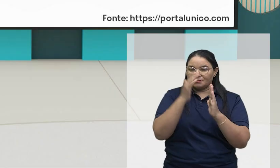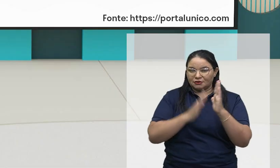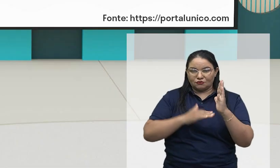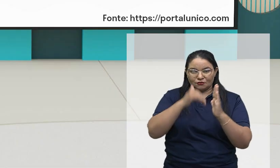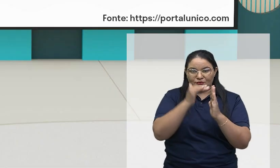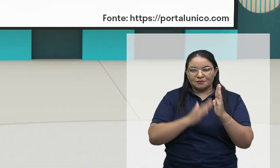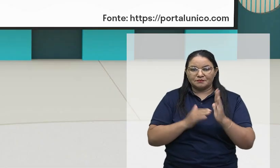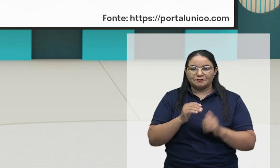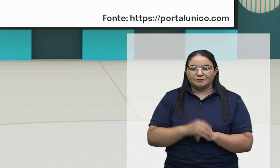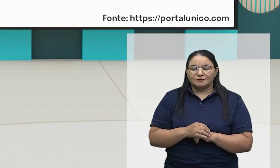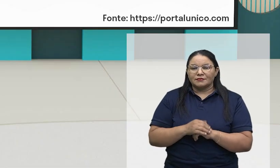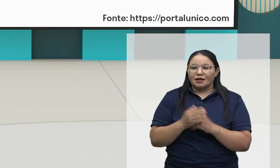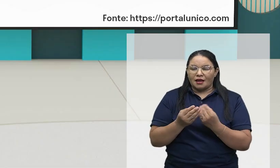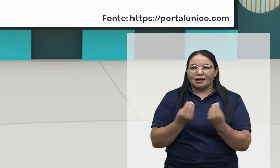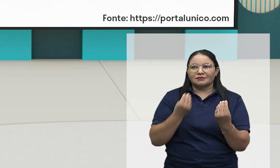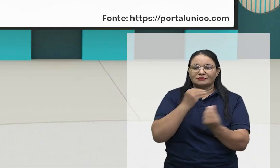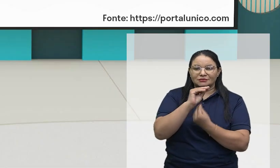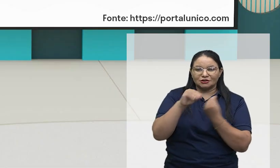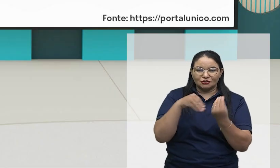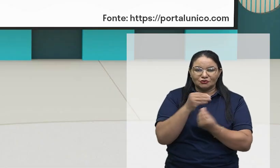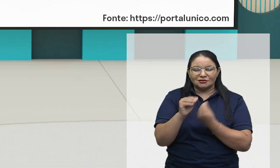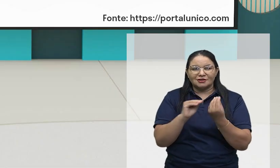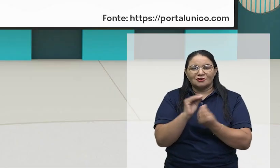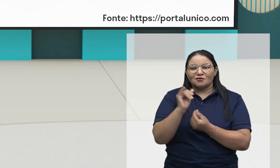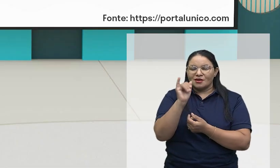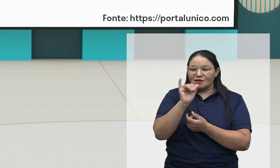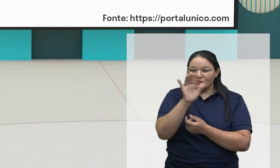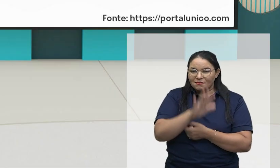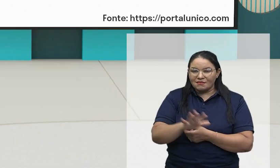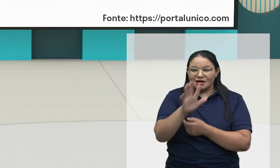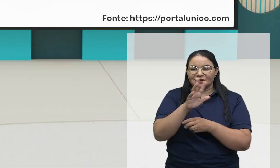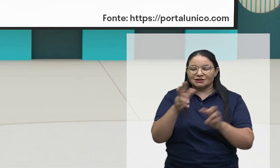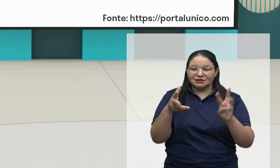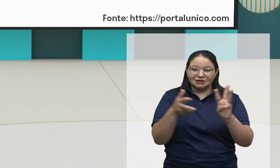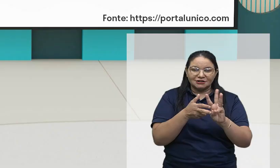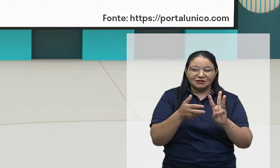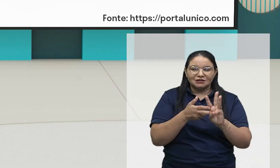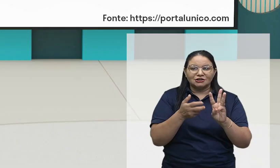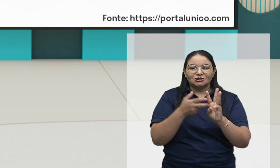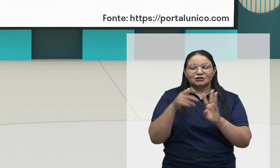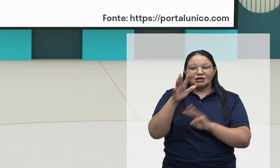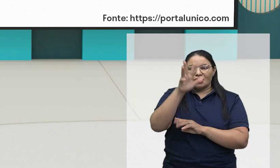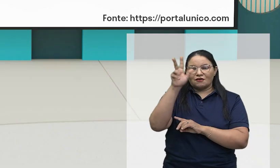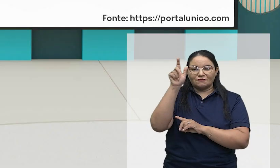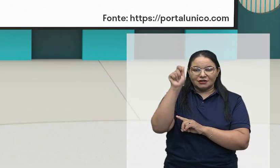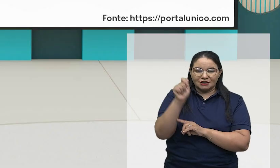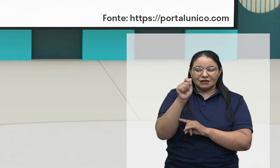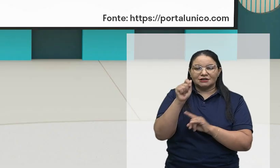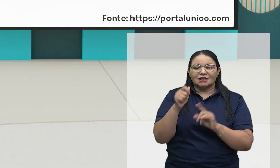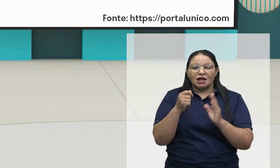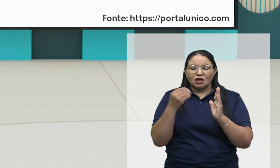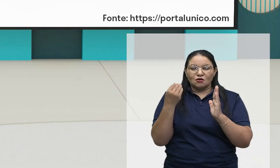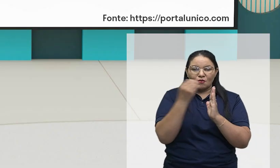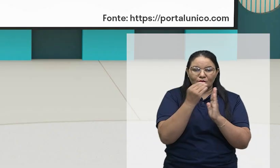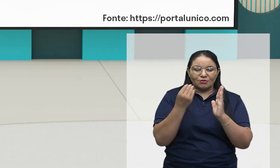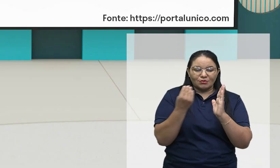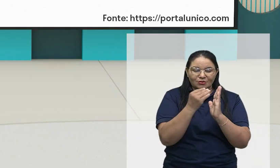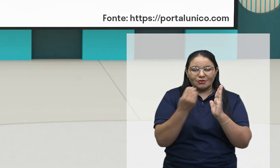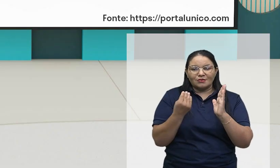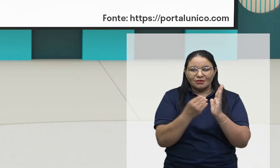que ele vai misturando as imagens indígenas com o africano e vai colocando algo